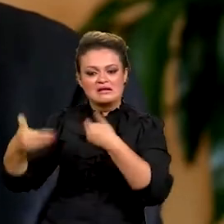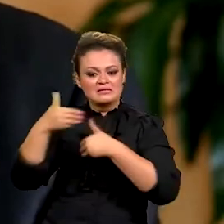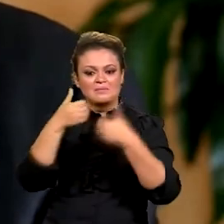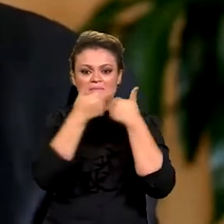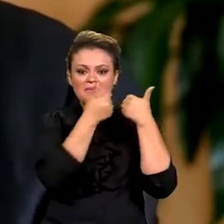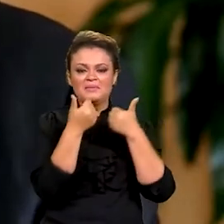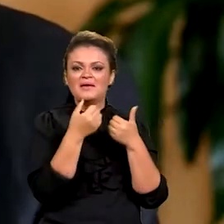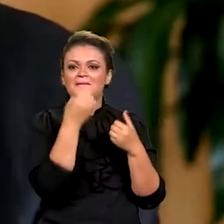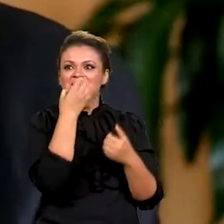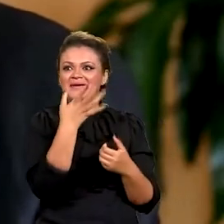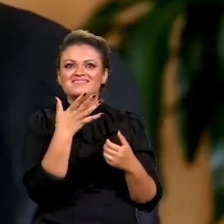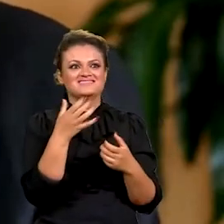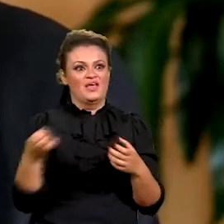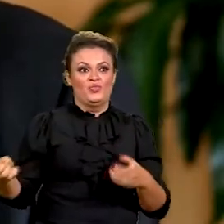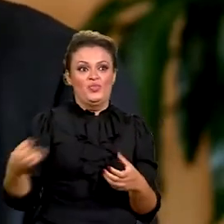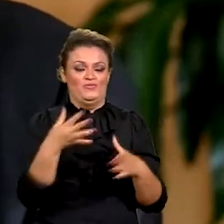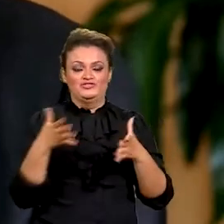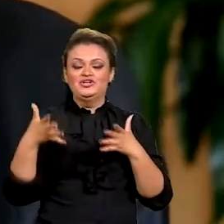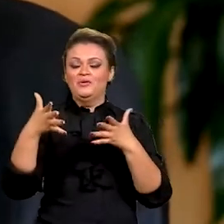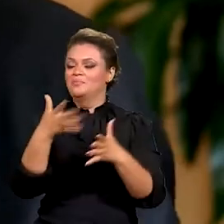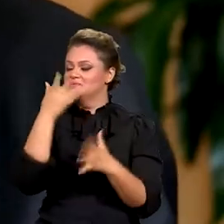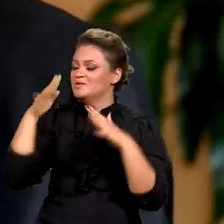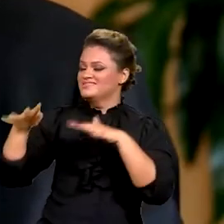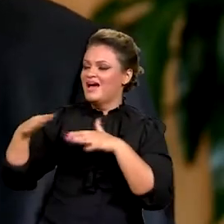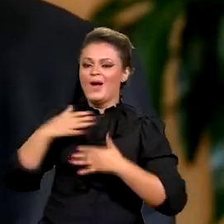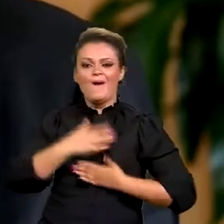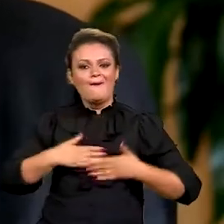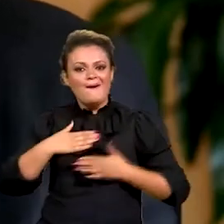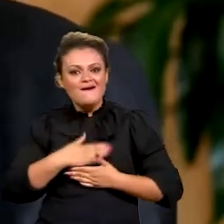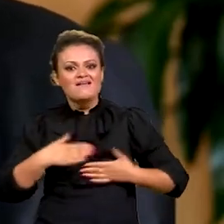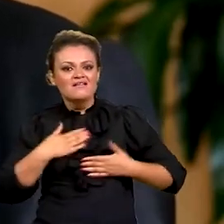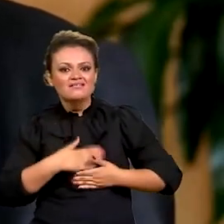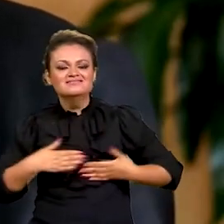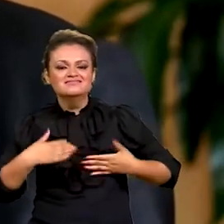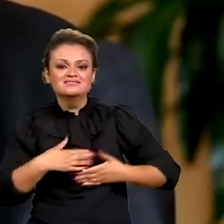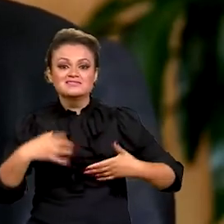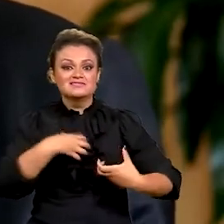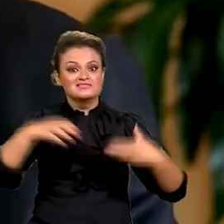todo mundo muito feliz. E eu sinto muito orgulho de ser brasileiro por conta disso.